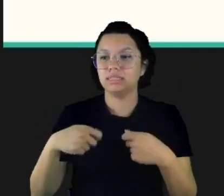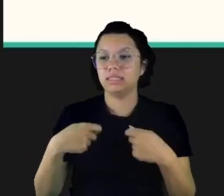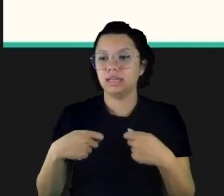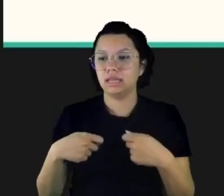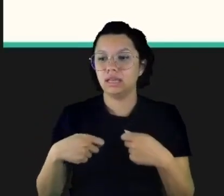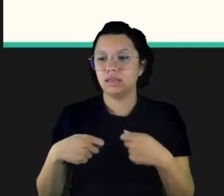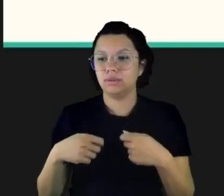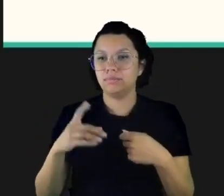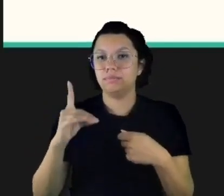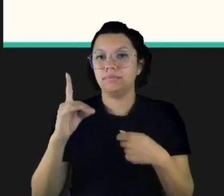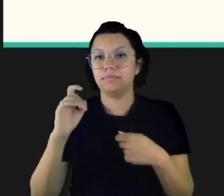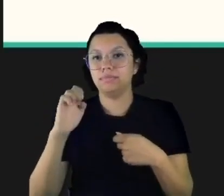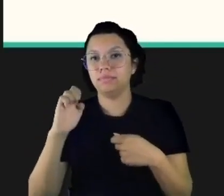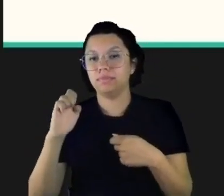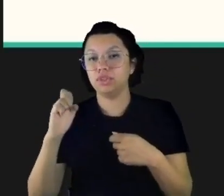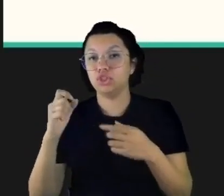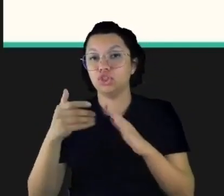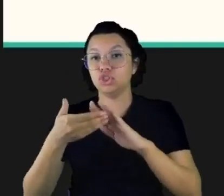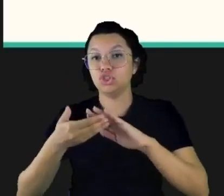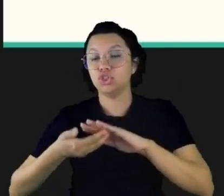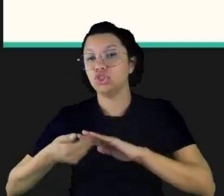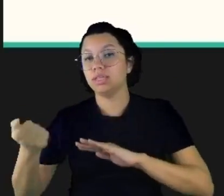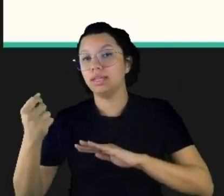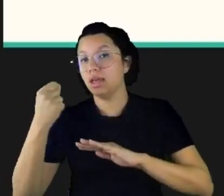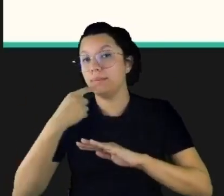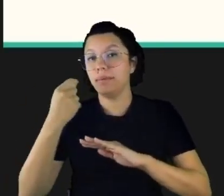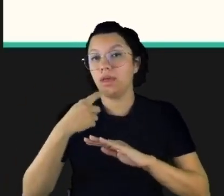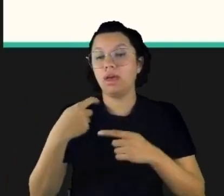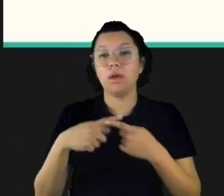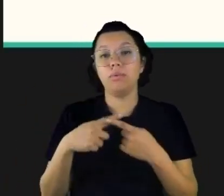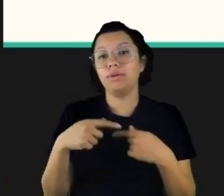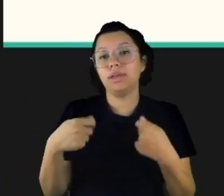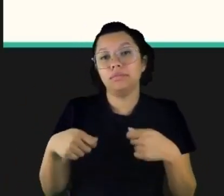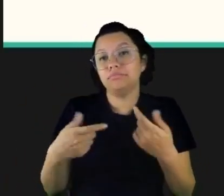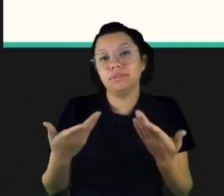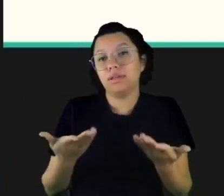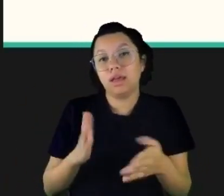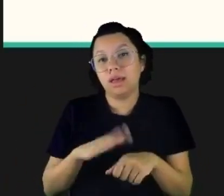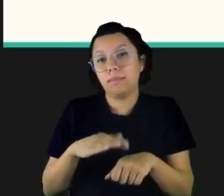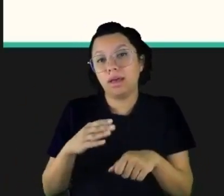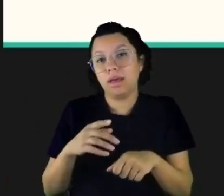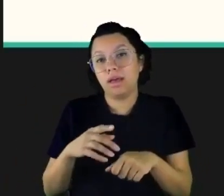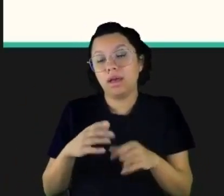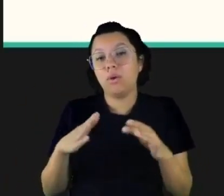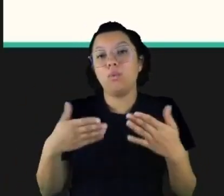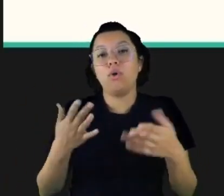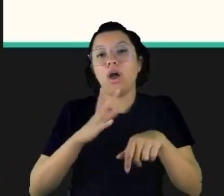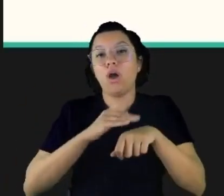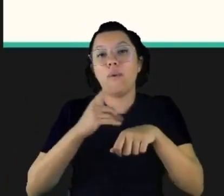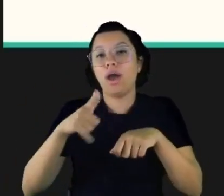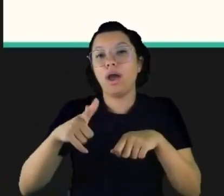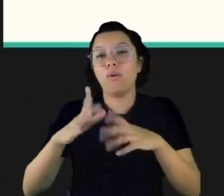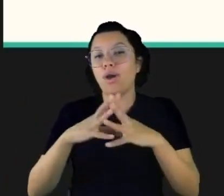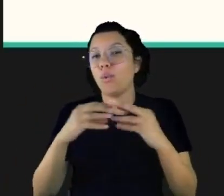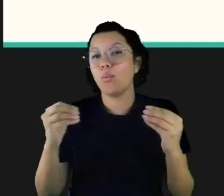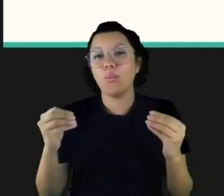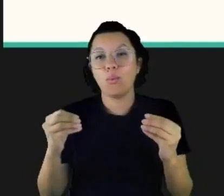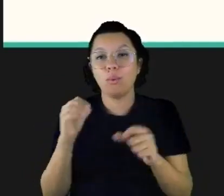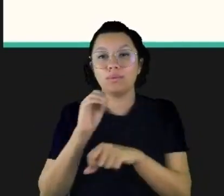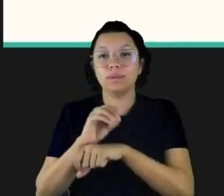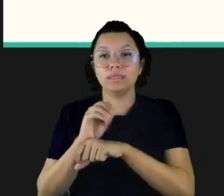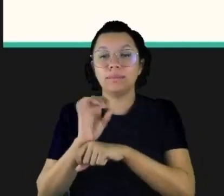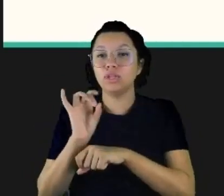desprescrição medicamentosa, que talvez não tenha mais necessidade. Uma vez que a doença não tem cura, o tratamento é para controle